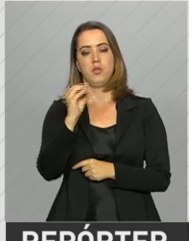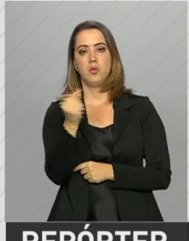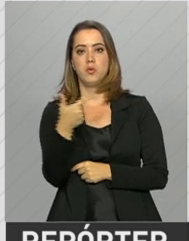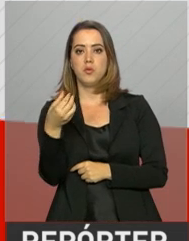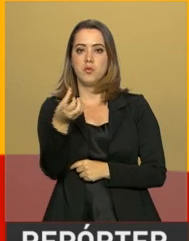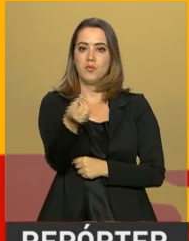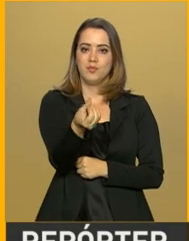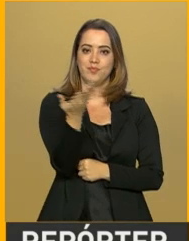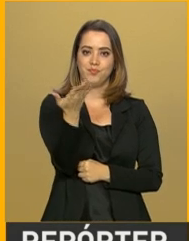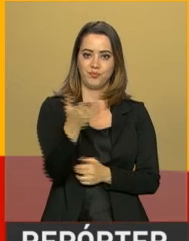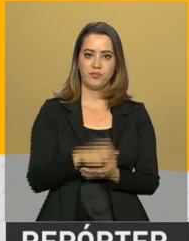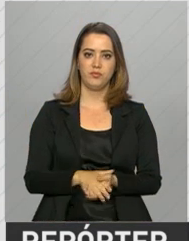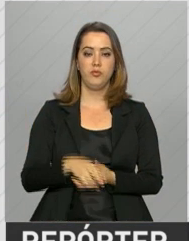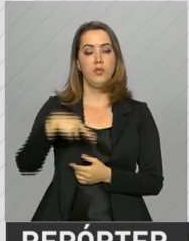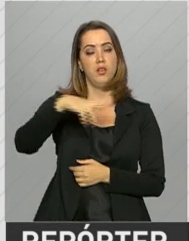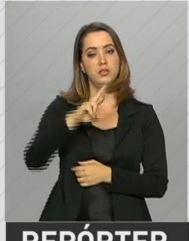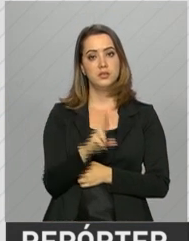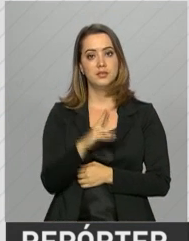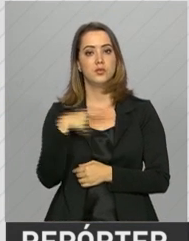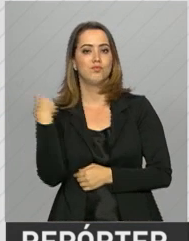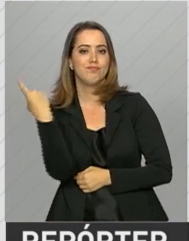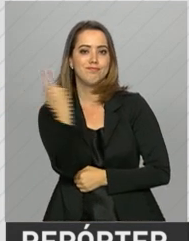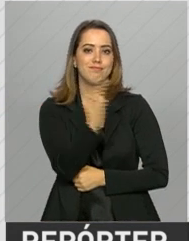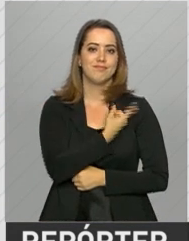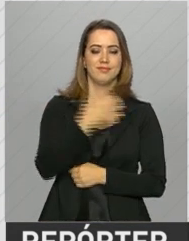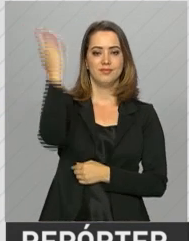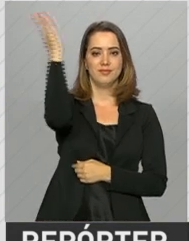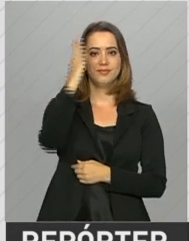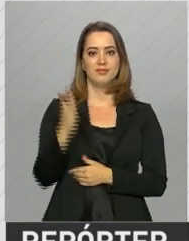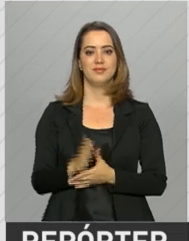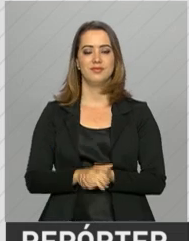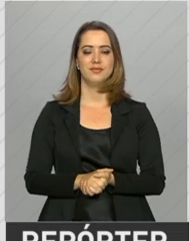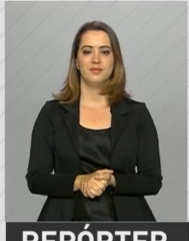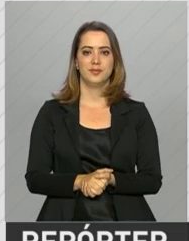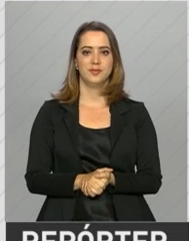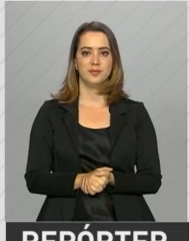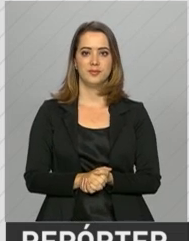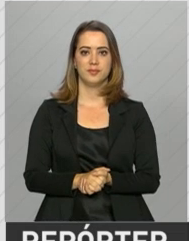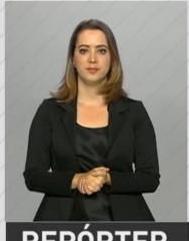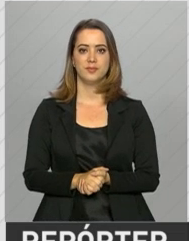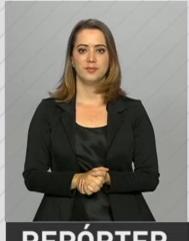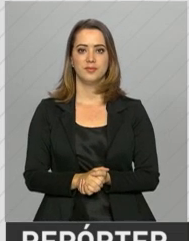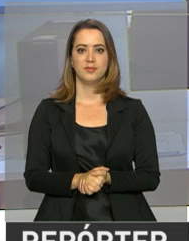2016. NBR, somos todos Brasil.